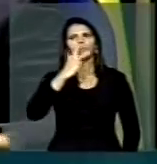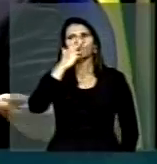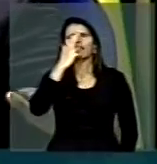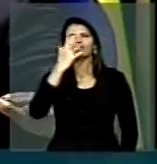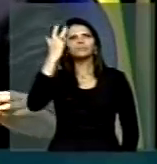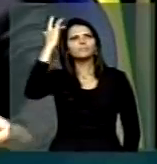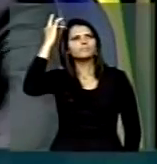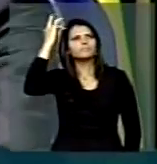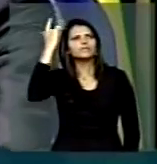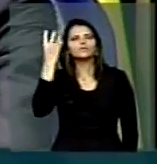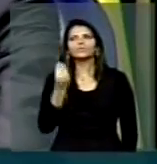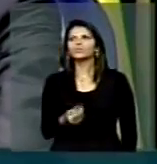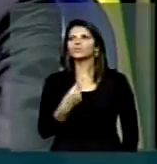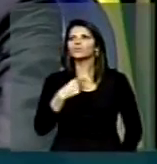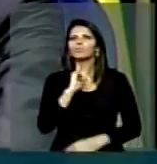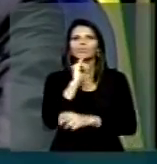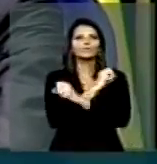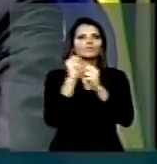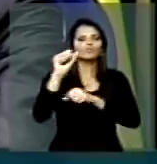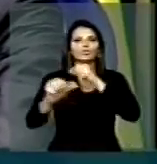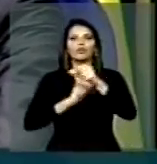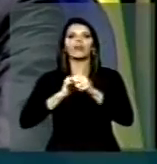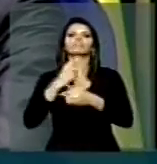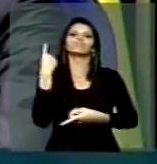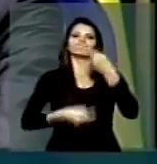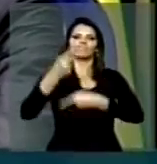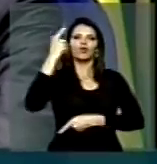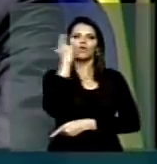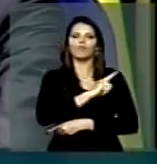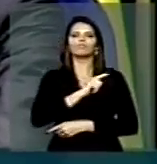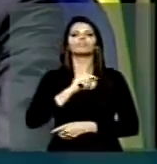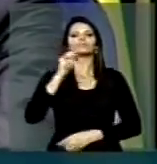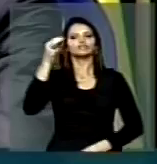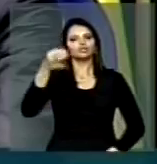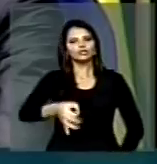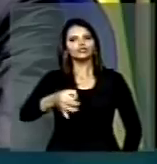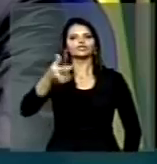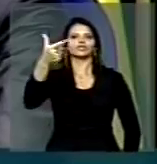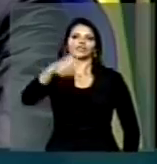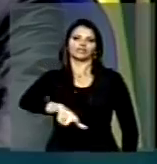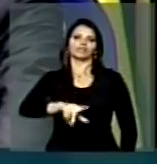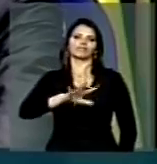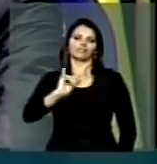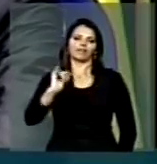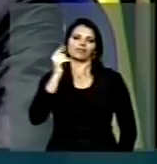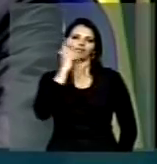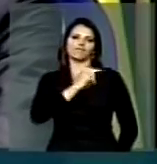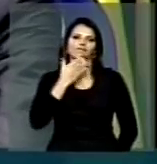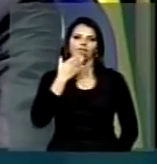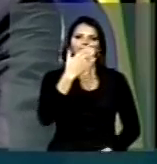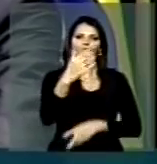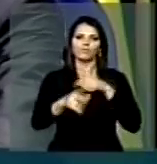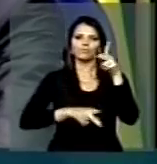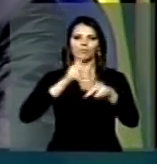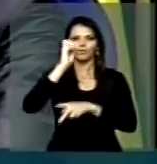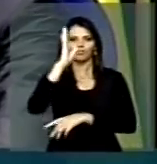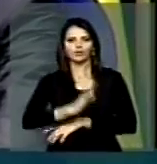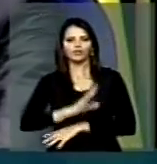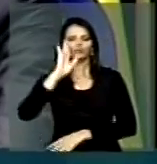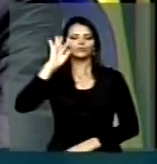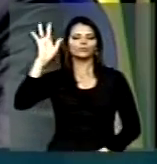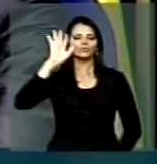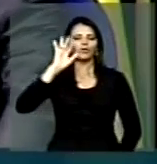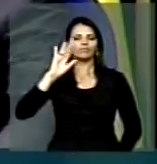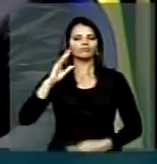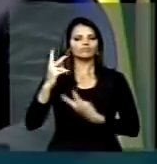absolutamente impossível, temos condições de fazê-la novamente, em favor do povo brasileiro e dos seus sonhos, que são